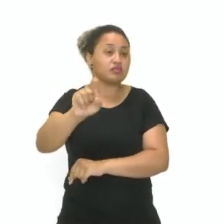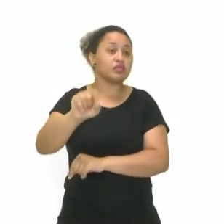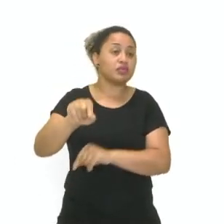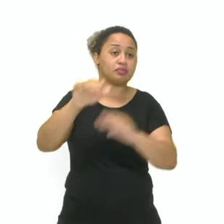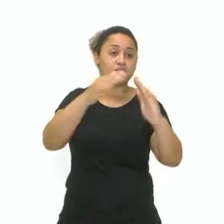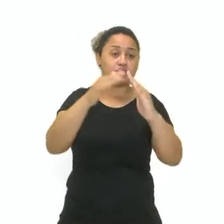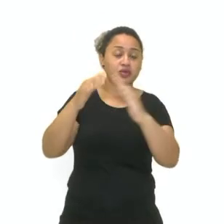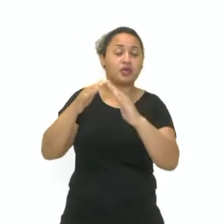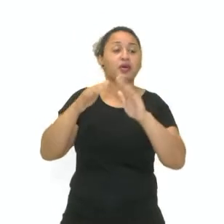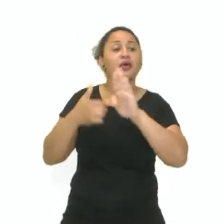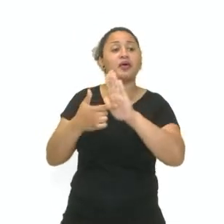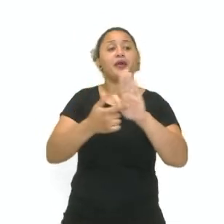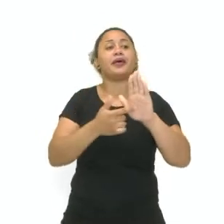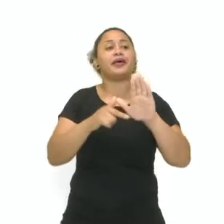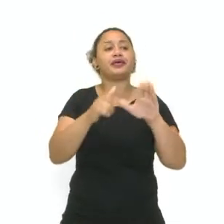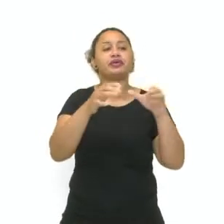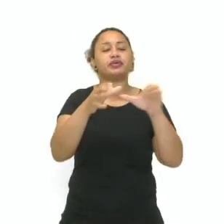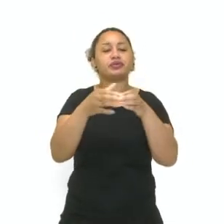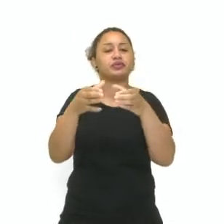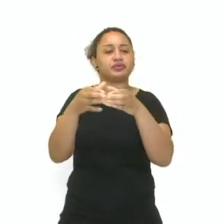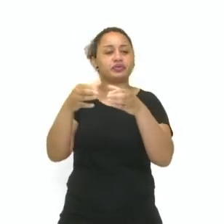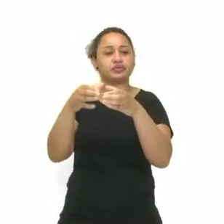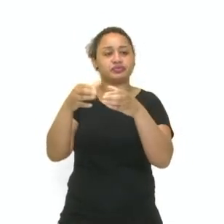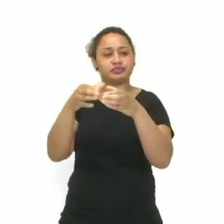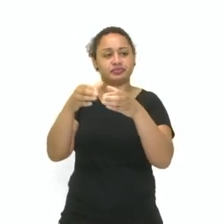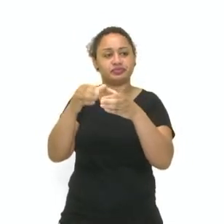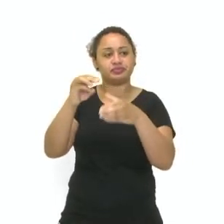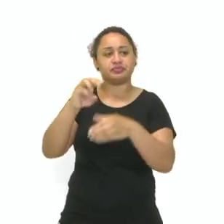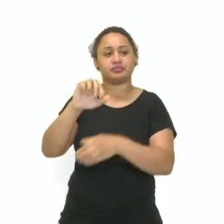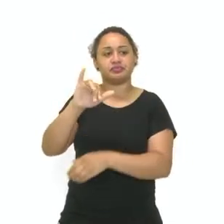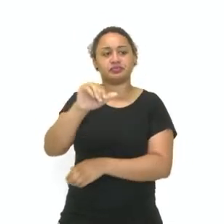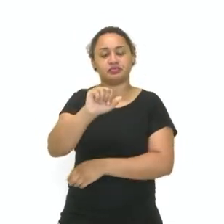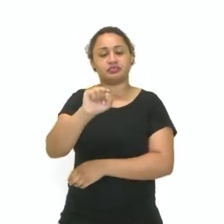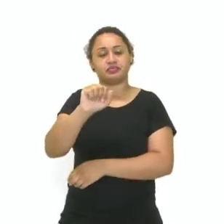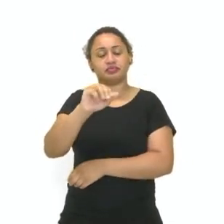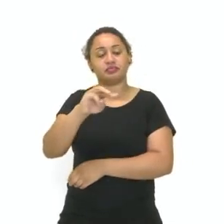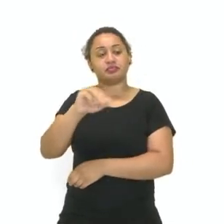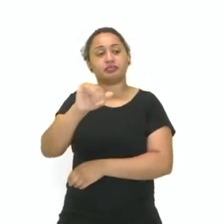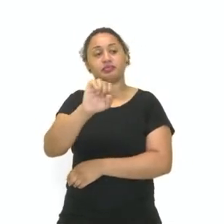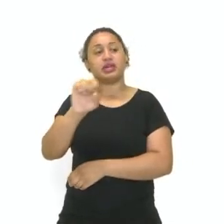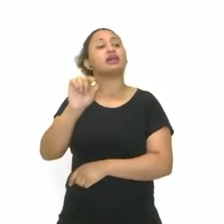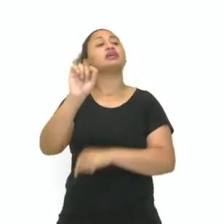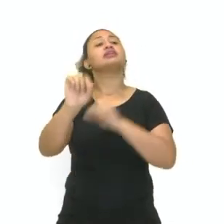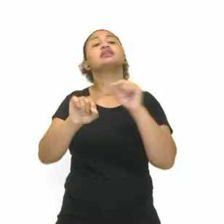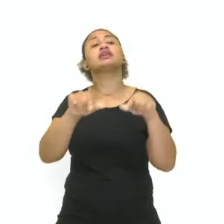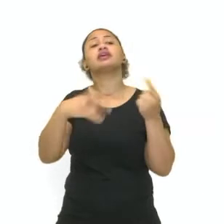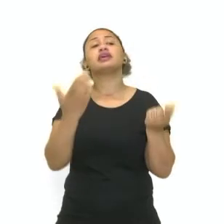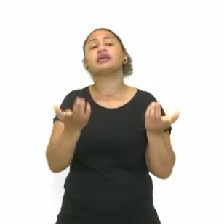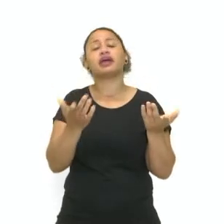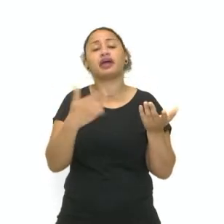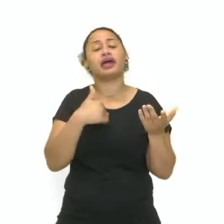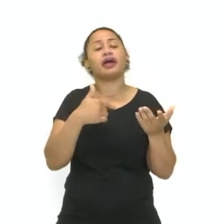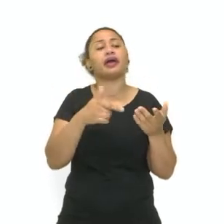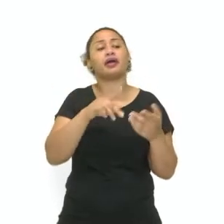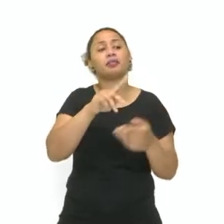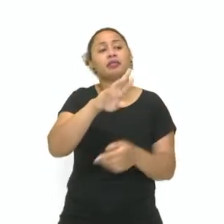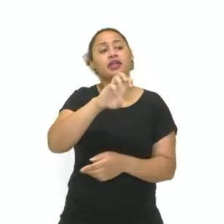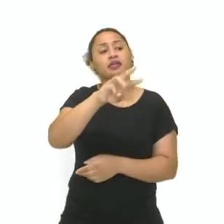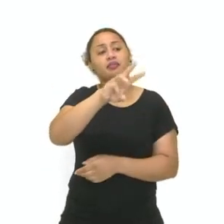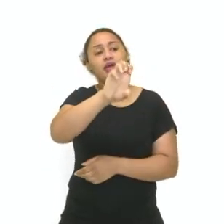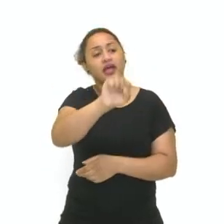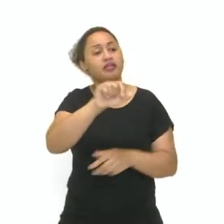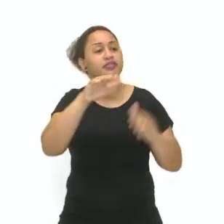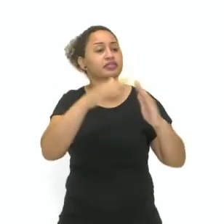na sofrida curuminha da comunidade maimás. Quem são os primevos habitantes do Brasil? Eu te pergunto.